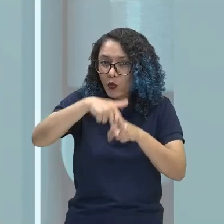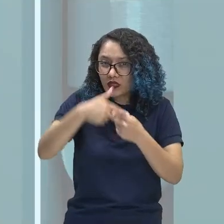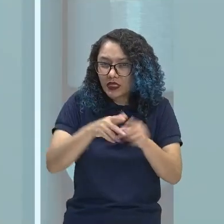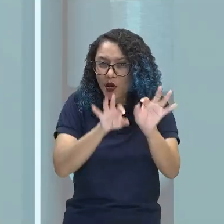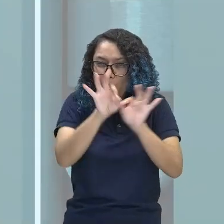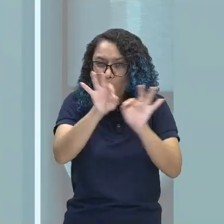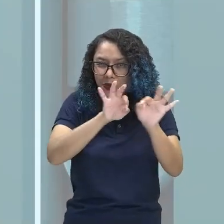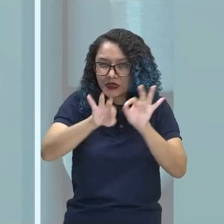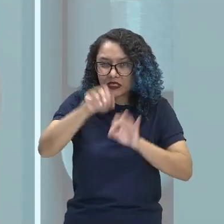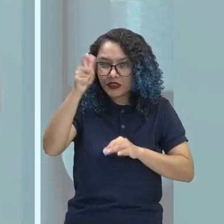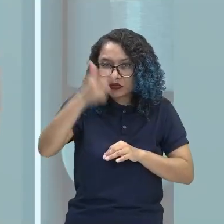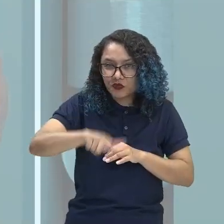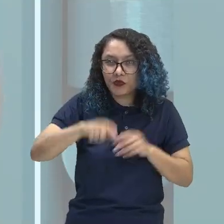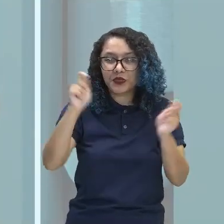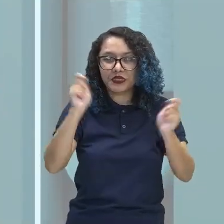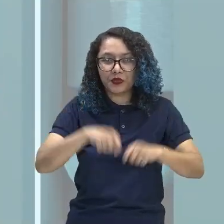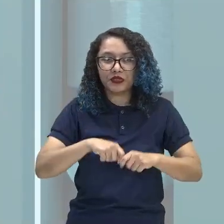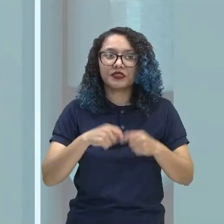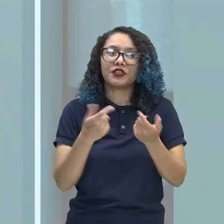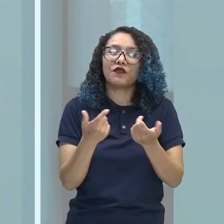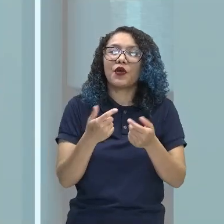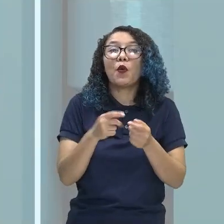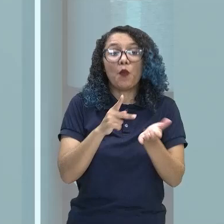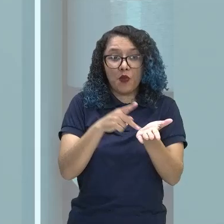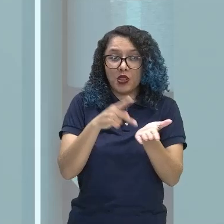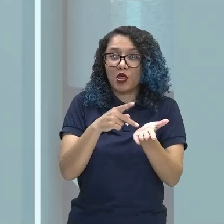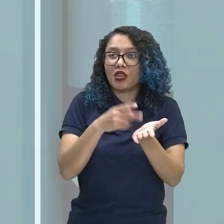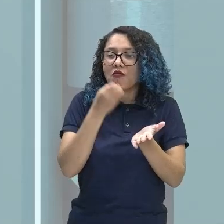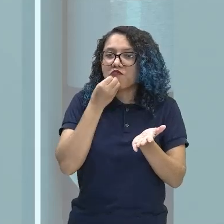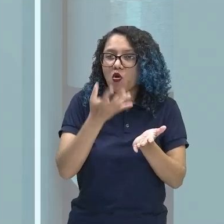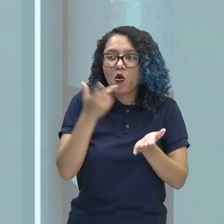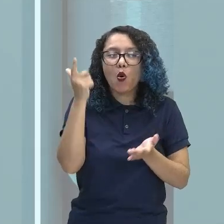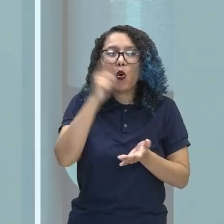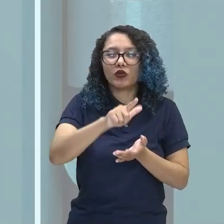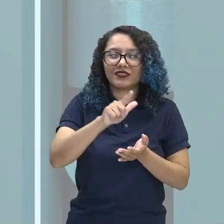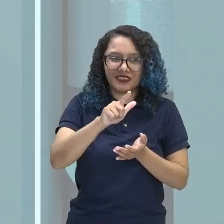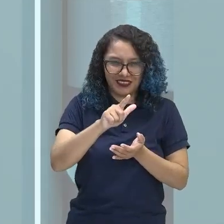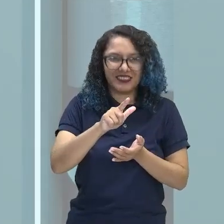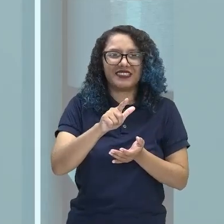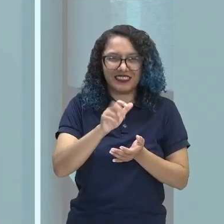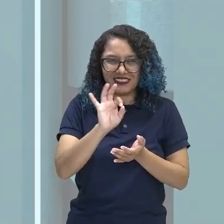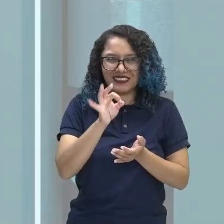ele possa ter uma boa nota lá no final, lá